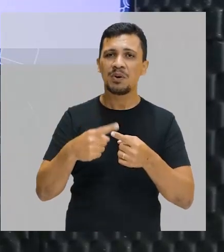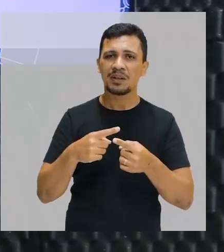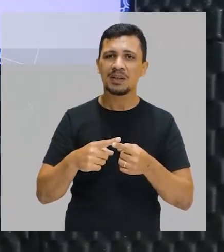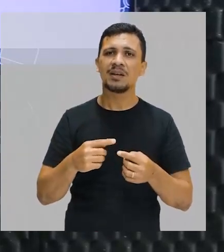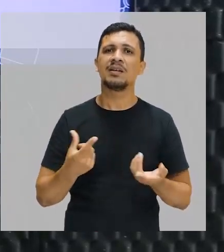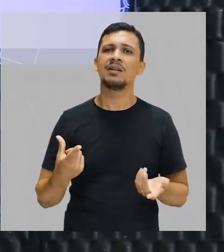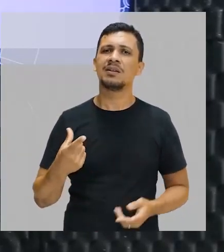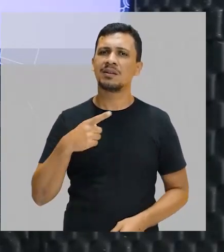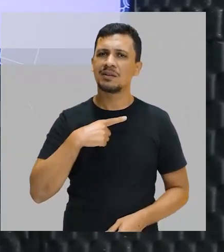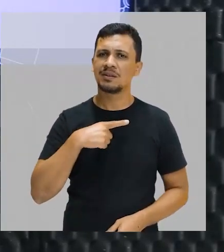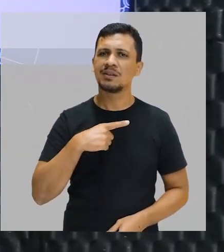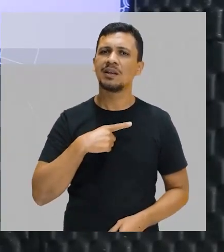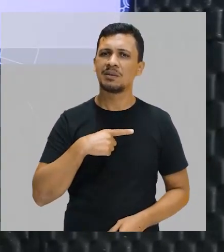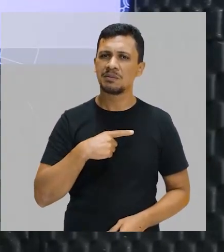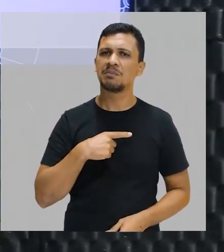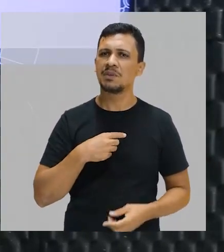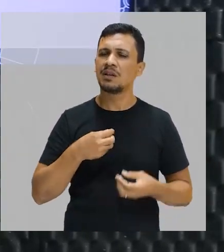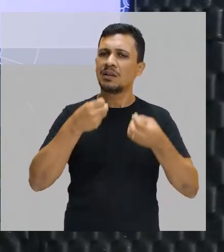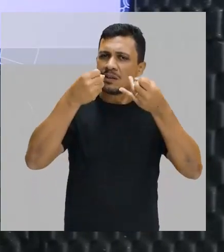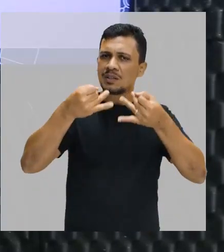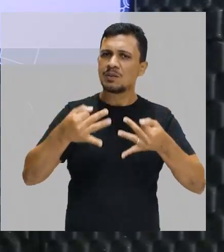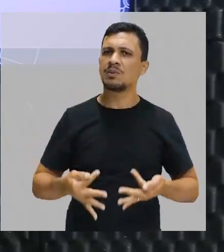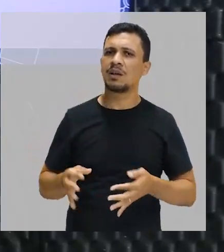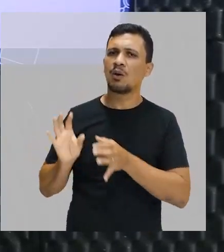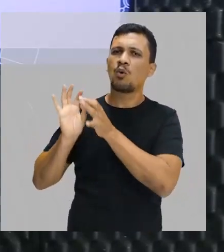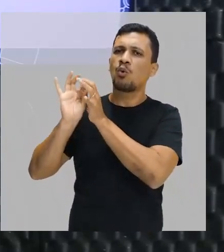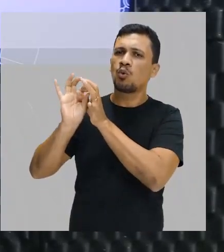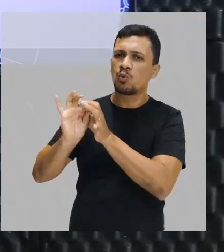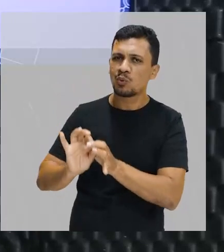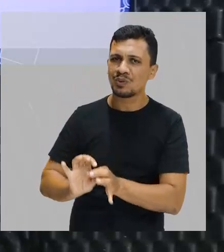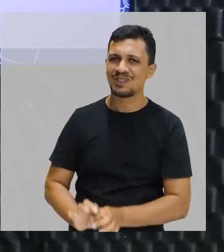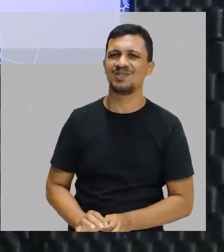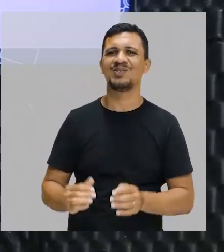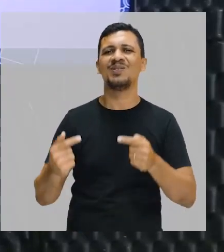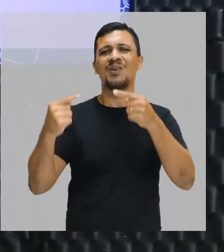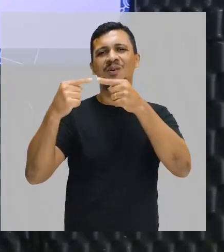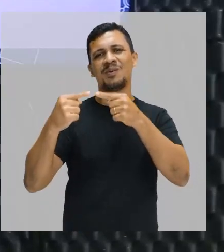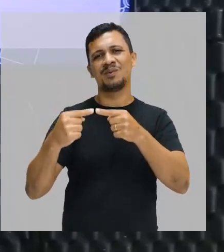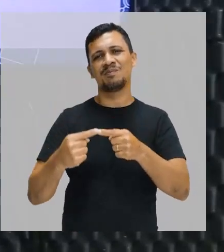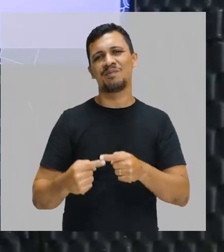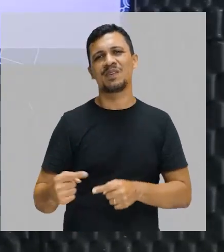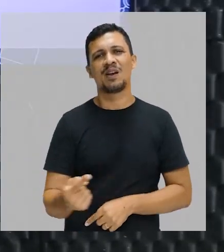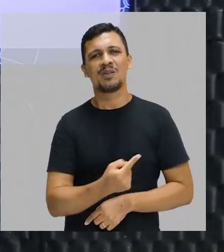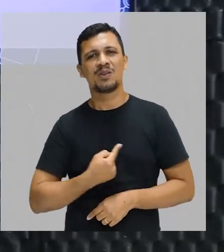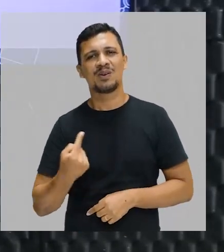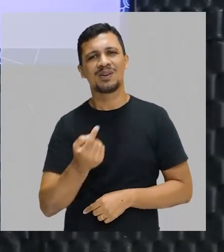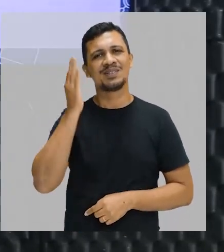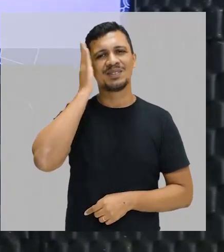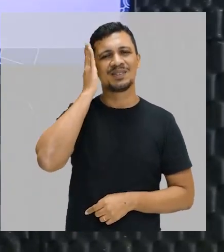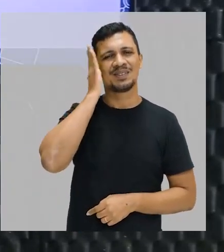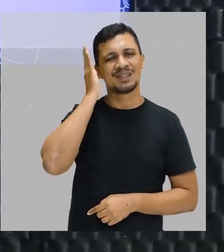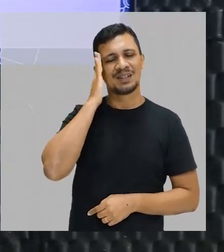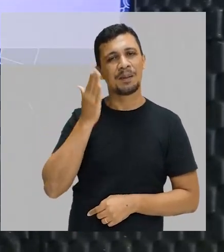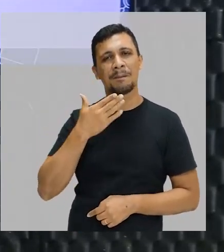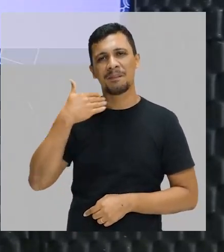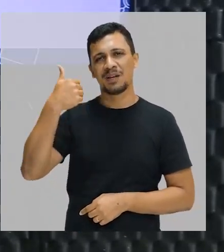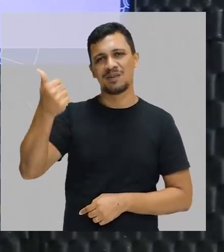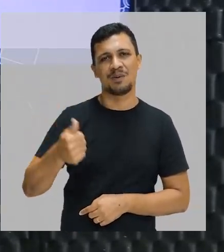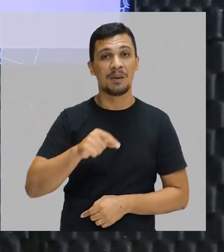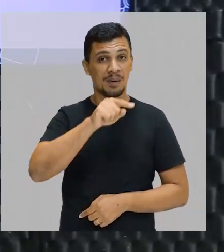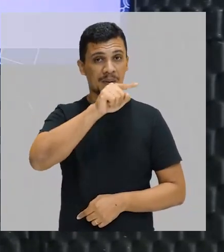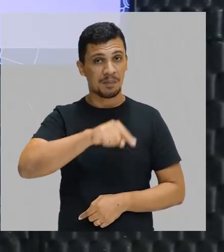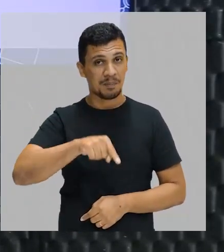gente instrumentos que estão bem mais dentro do contexto para que possamos, né, entender melhor todo esse processo. Então marque para